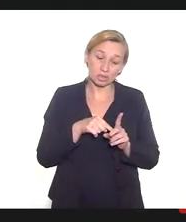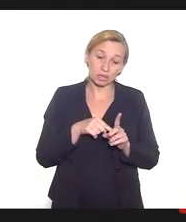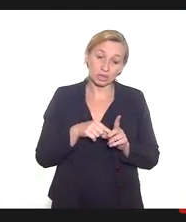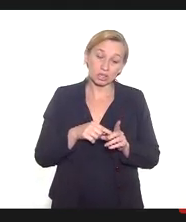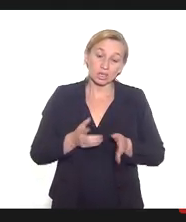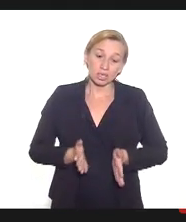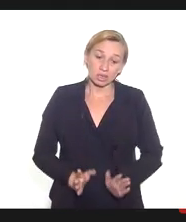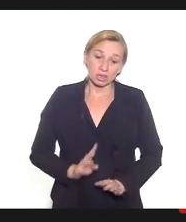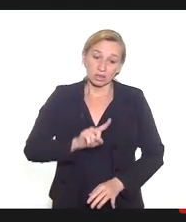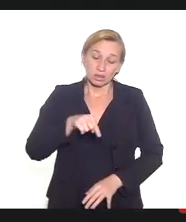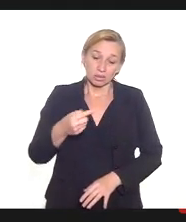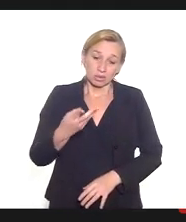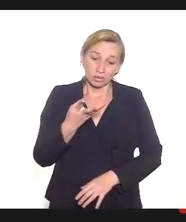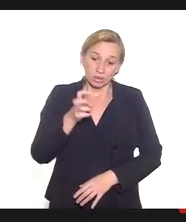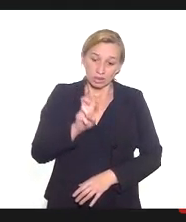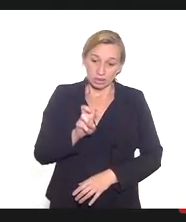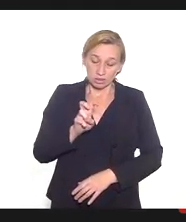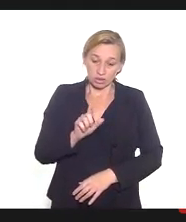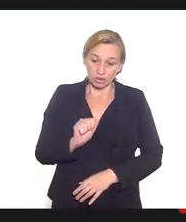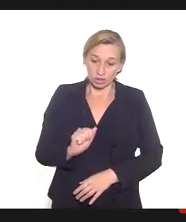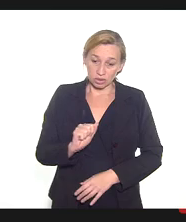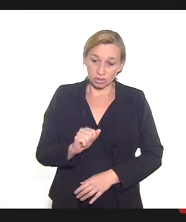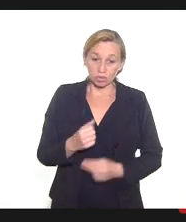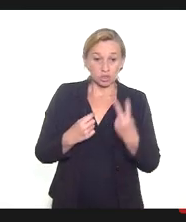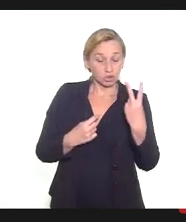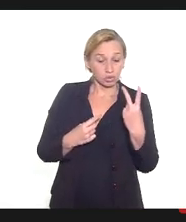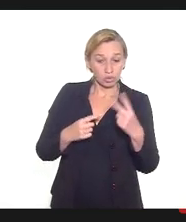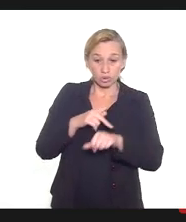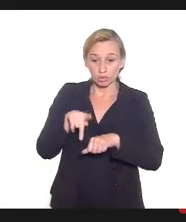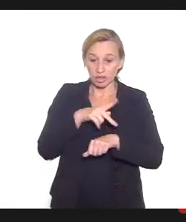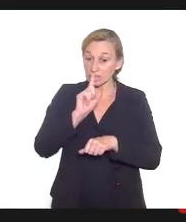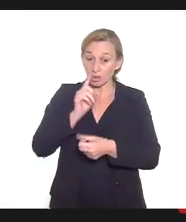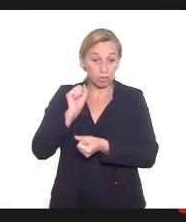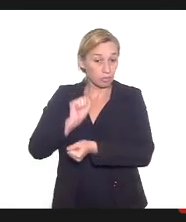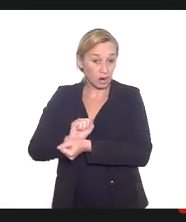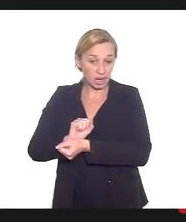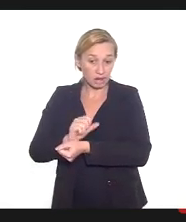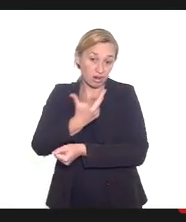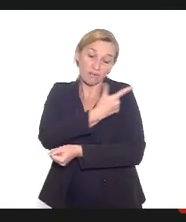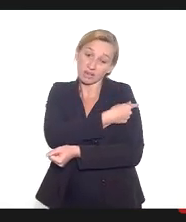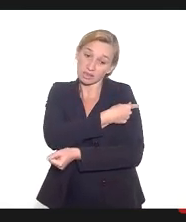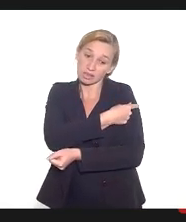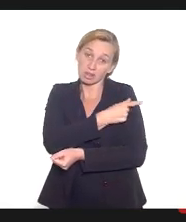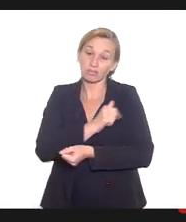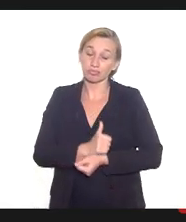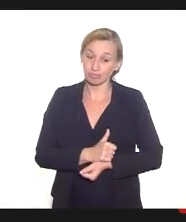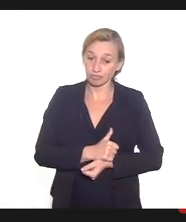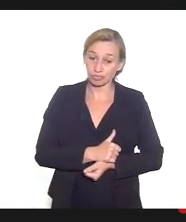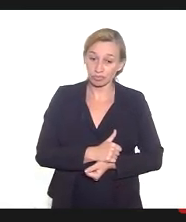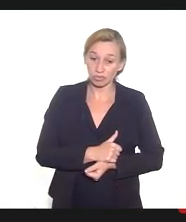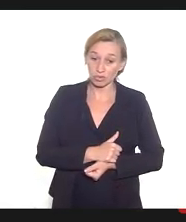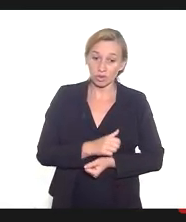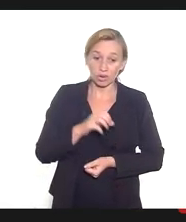mesmo que eu estou mostrando aqui dois países que não suspenderam a vacina com Oxford Astra